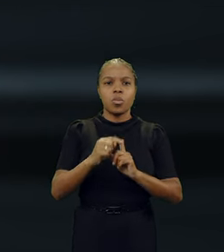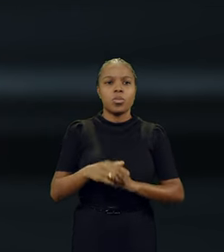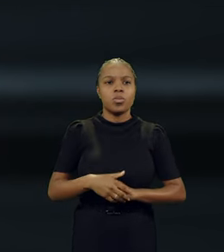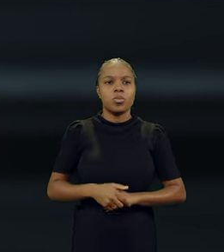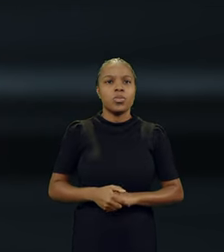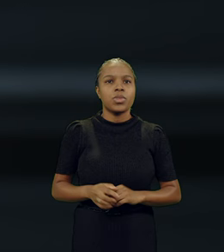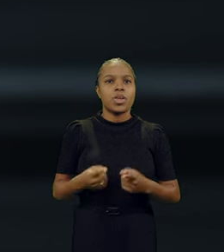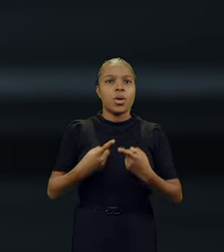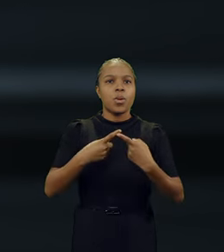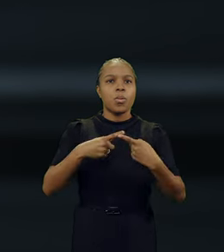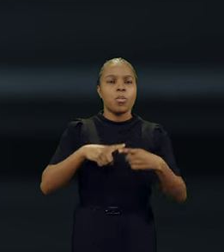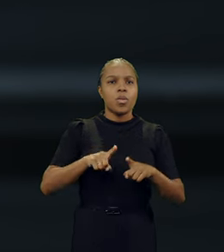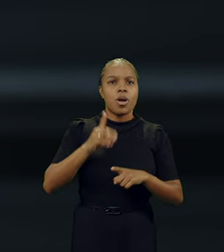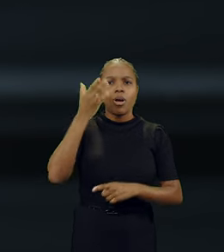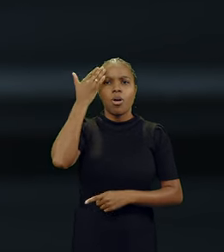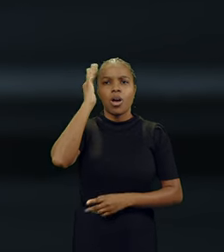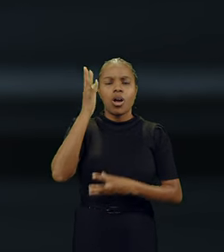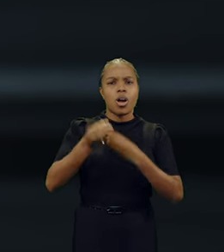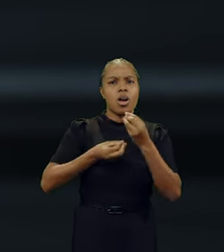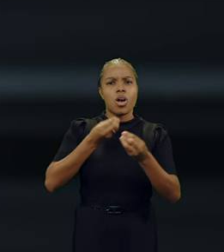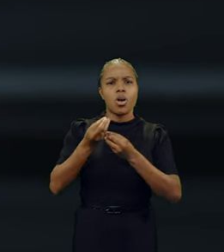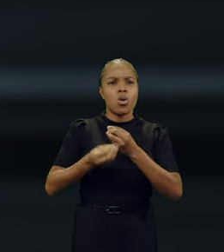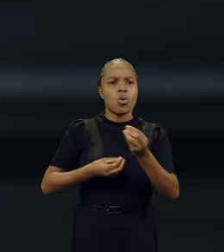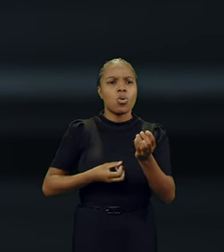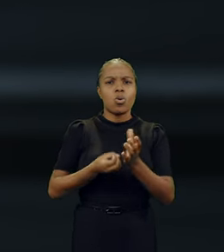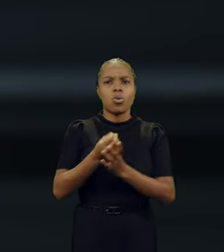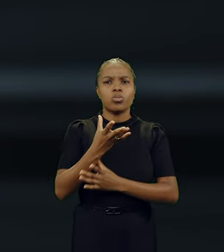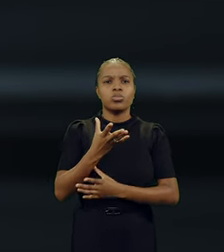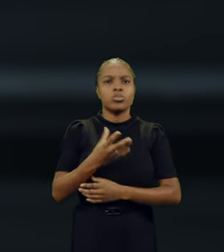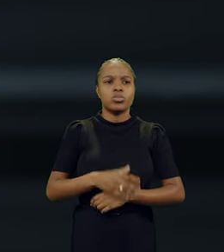mas não sabiam se fundar uma igreja para dar.